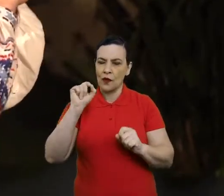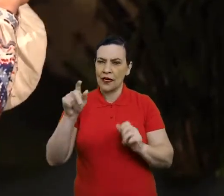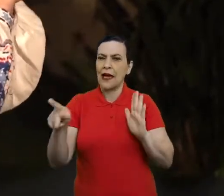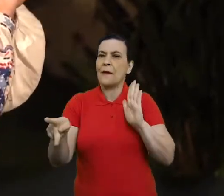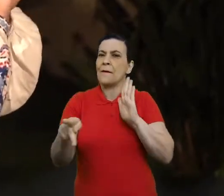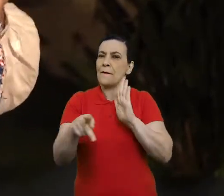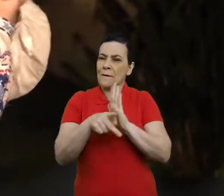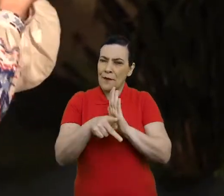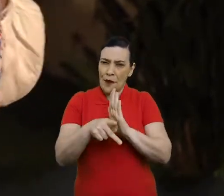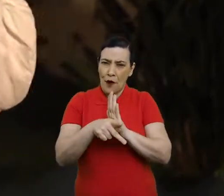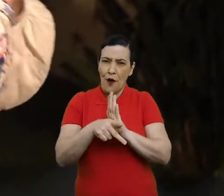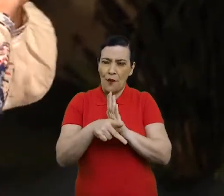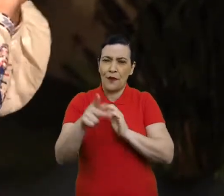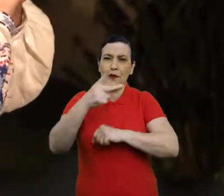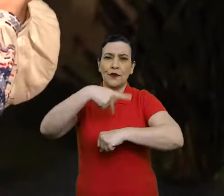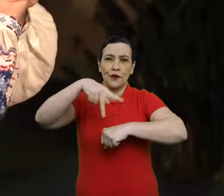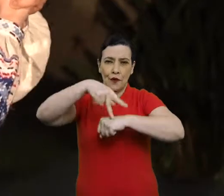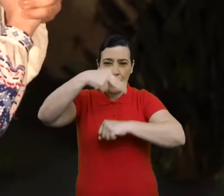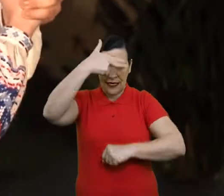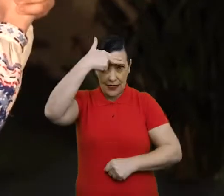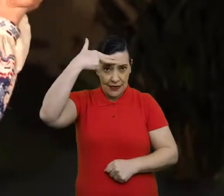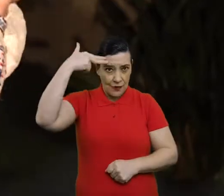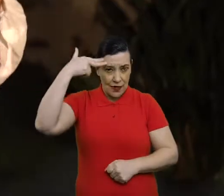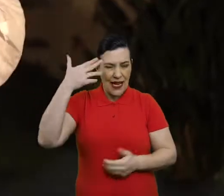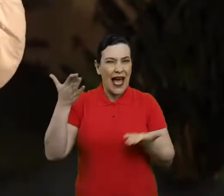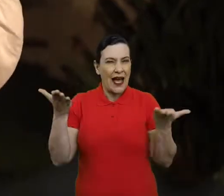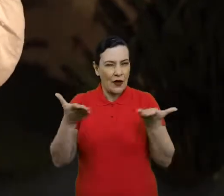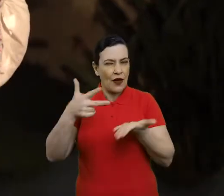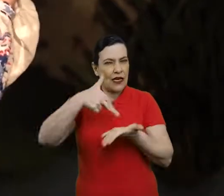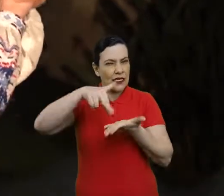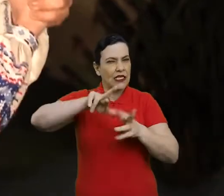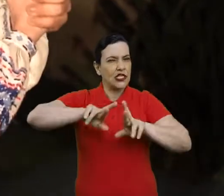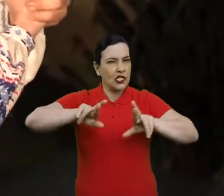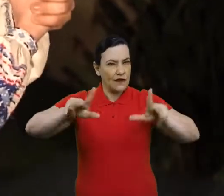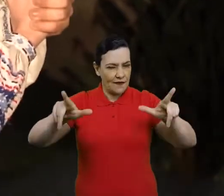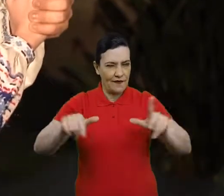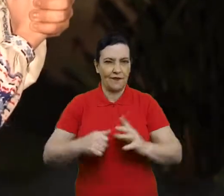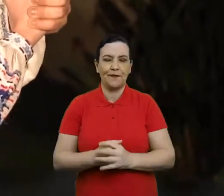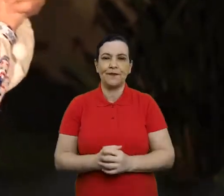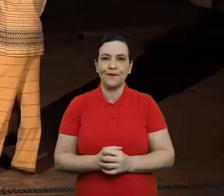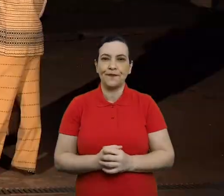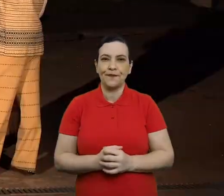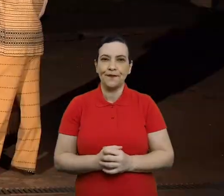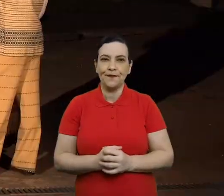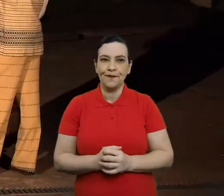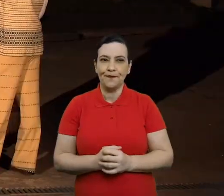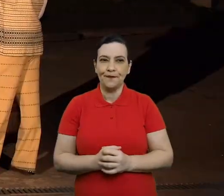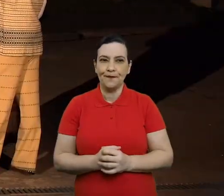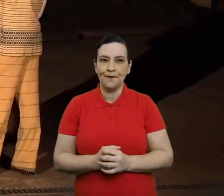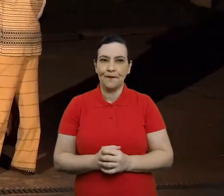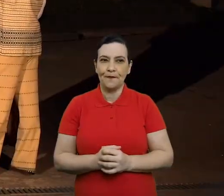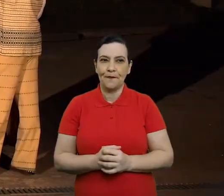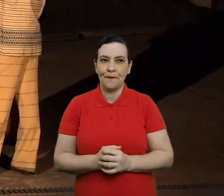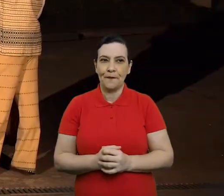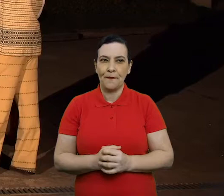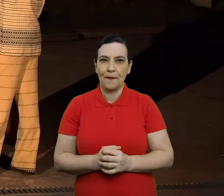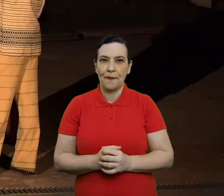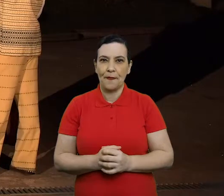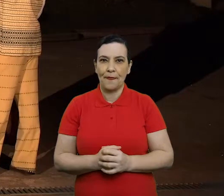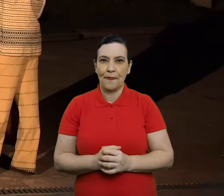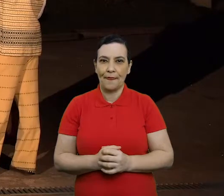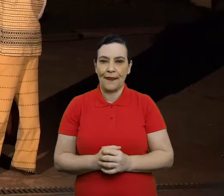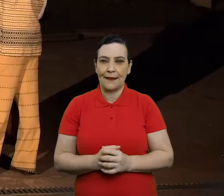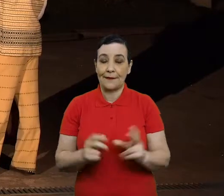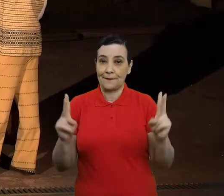passo bem típico da Lituânia, mas esse daqui não é. A posição de polka então, assim, lembra a da valsa. Apontando um casal está de frente para o outro.